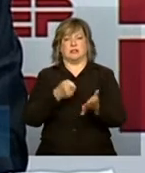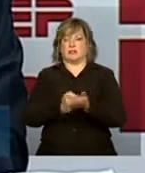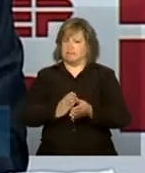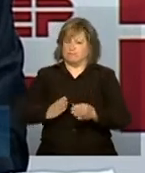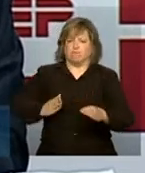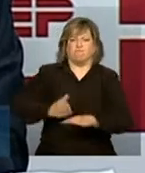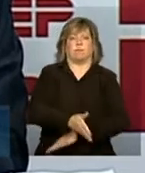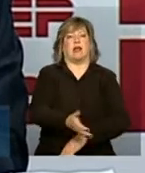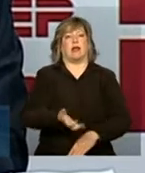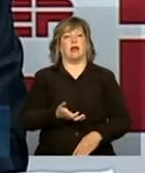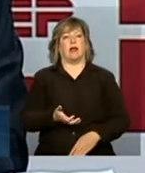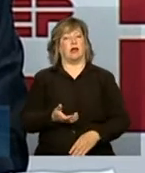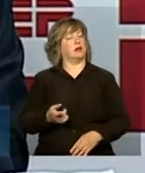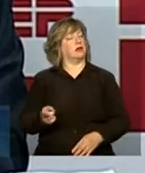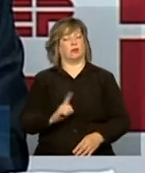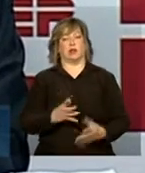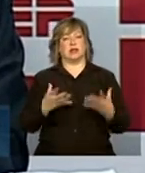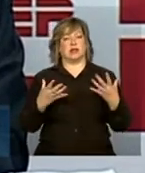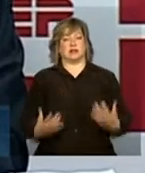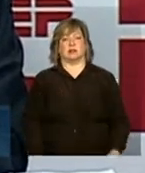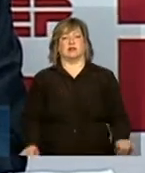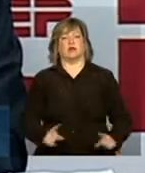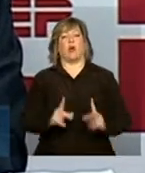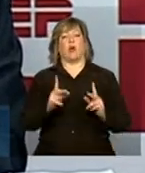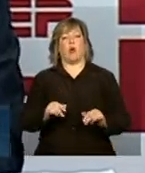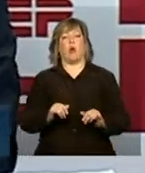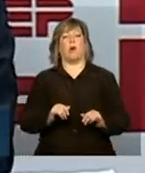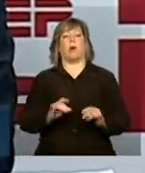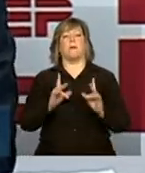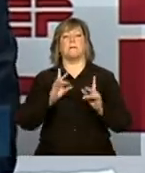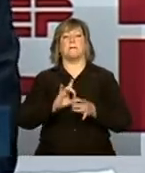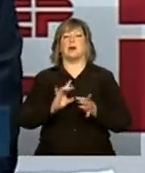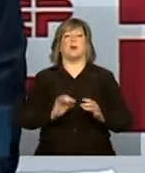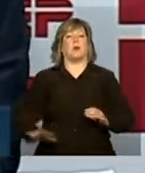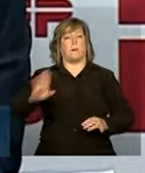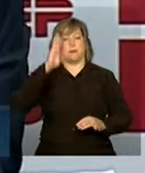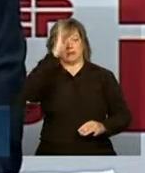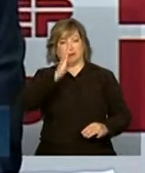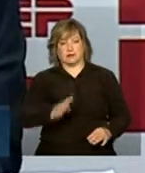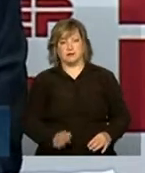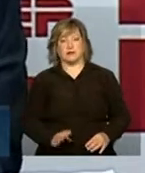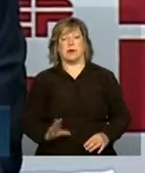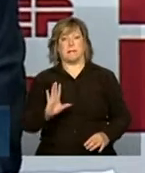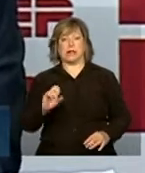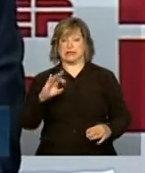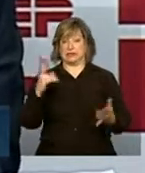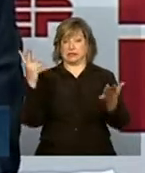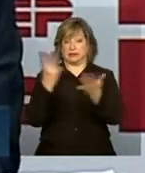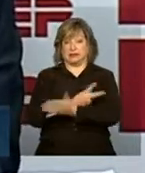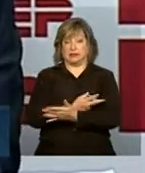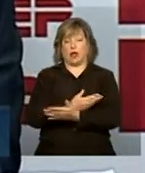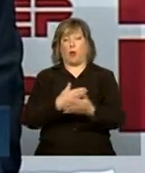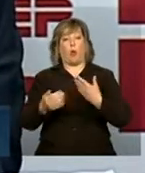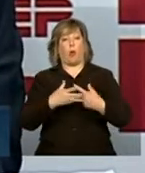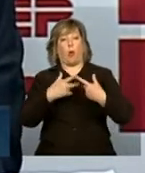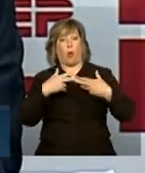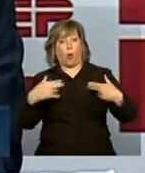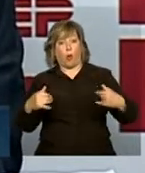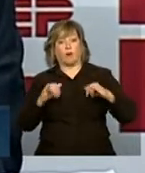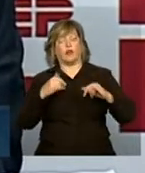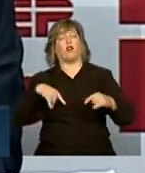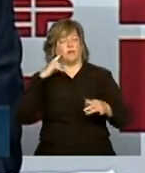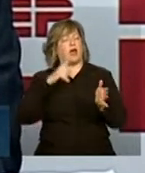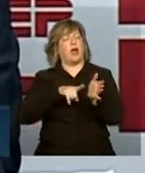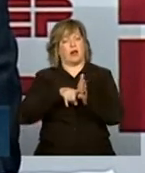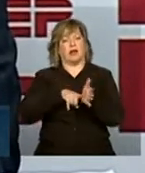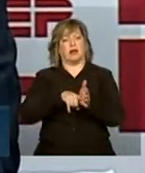o acesso e não foi permitido, como não foi permitido no Brasil inteiro. Mas, se tiver algum incidente documentado, nós